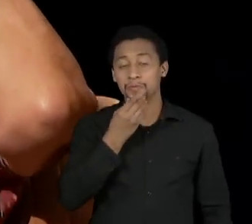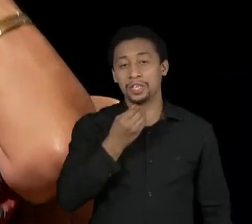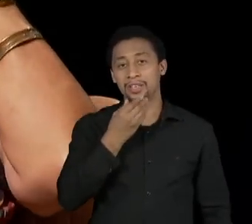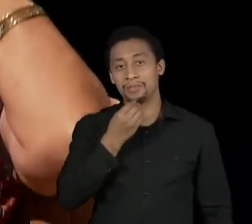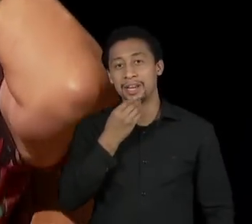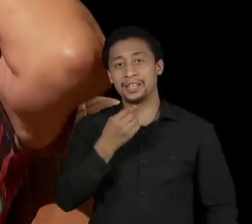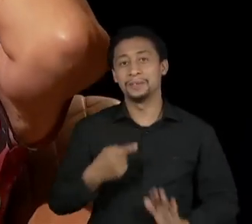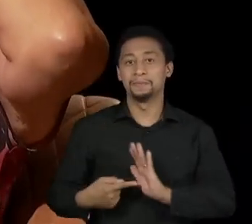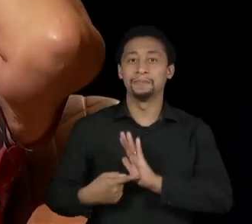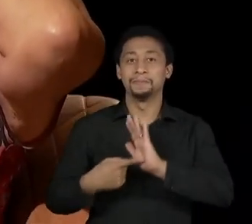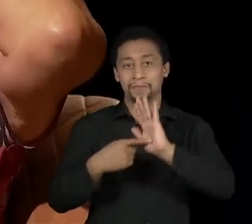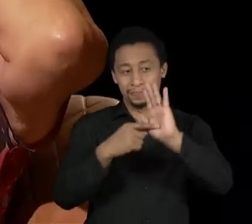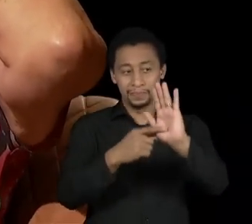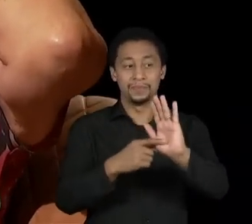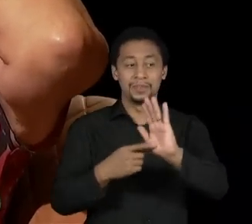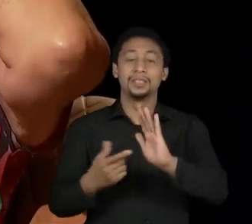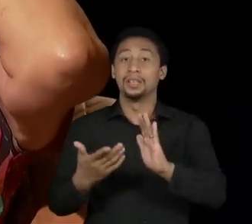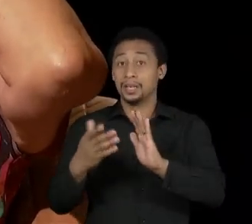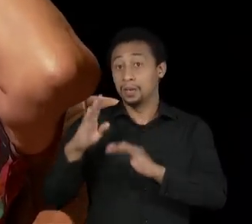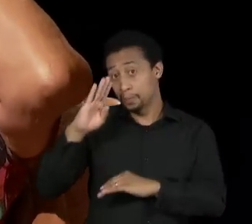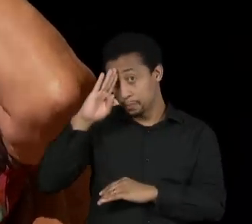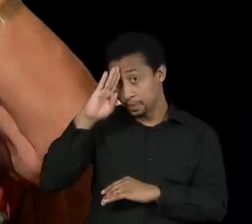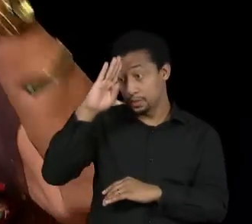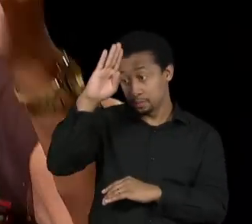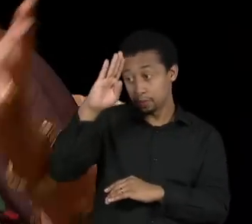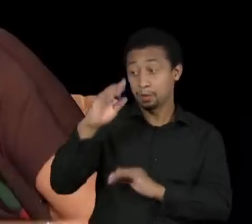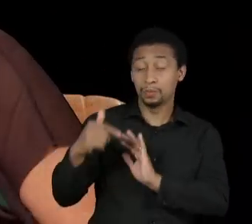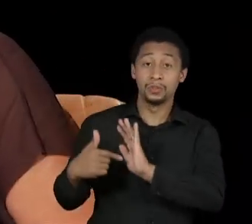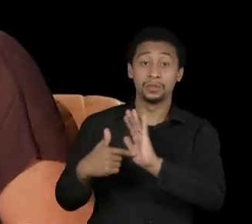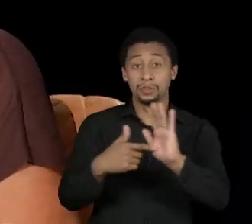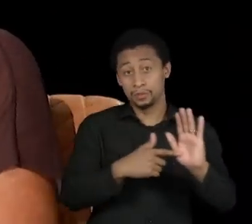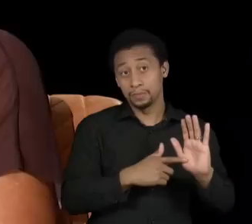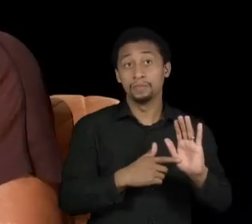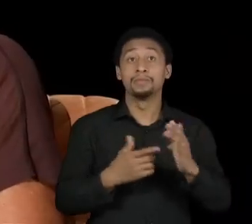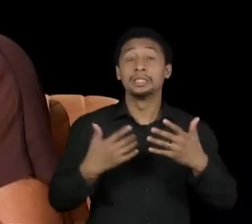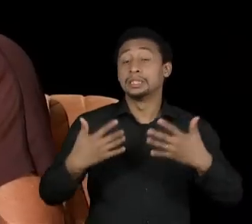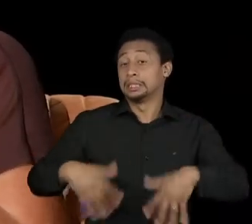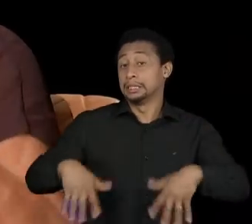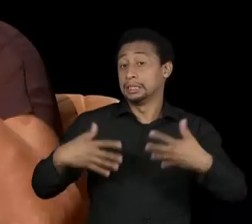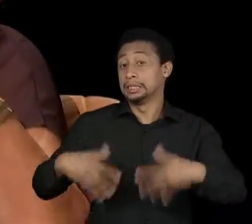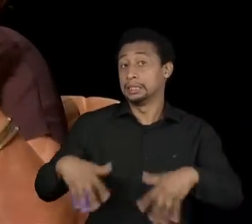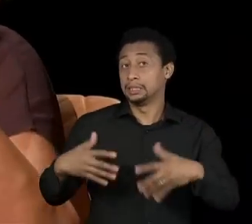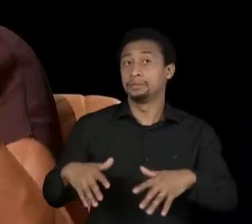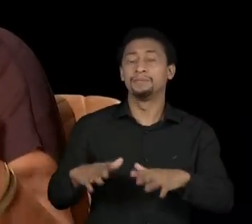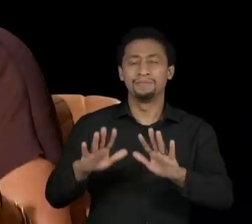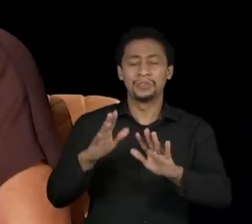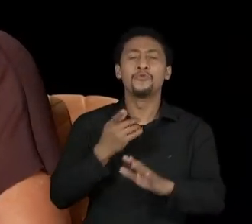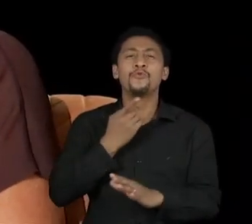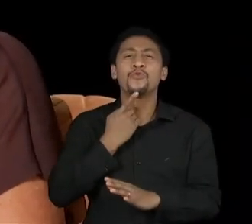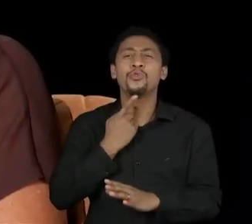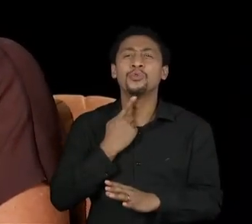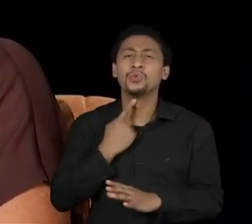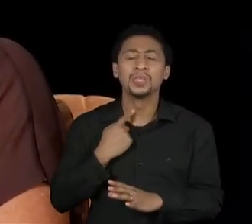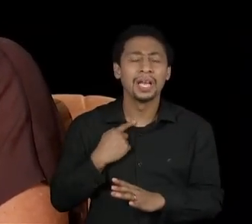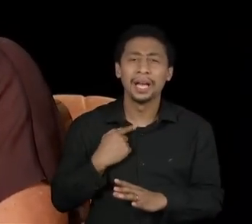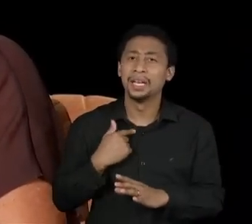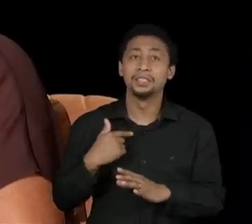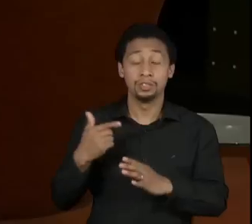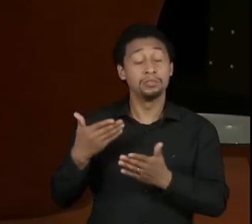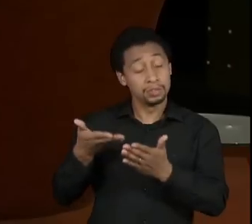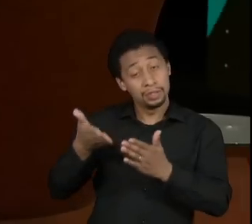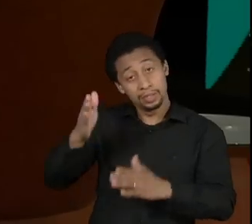tinha, assim, um carinho imenso, uma vontade imensa e louca de ir para